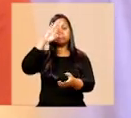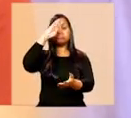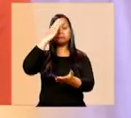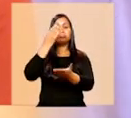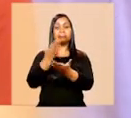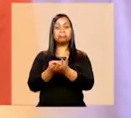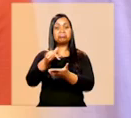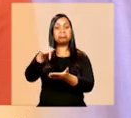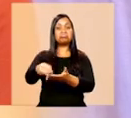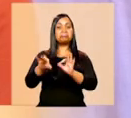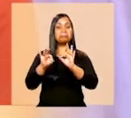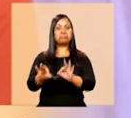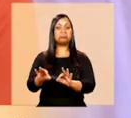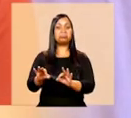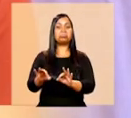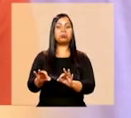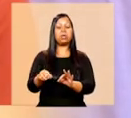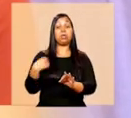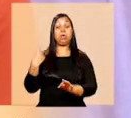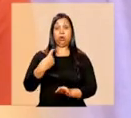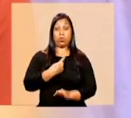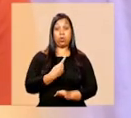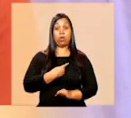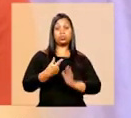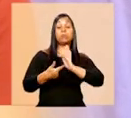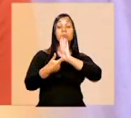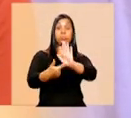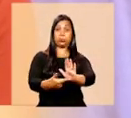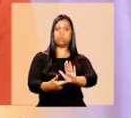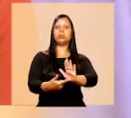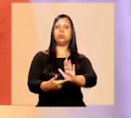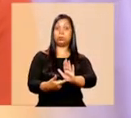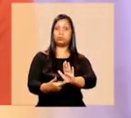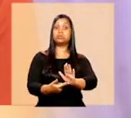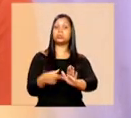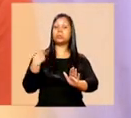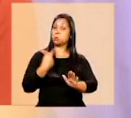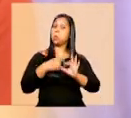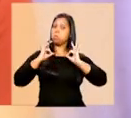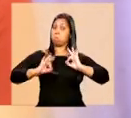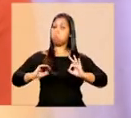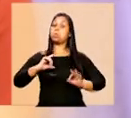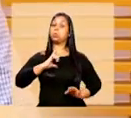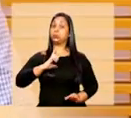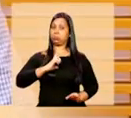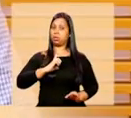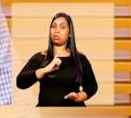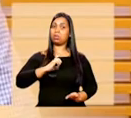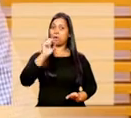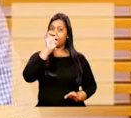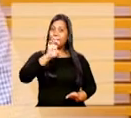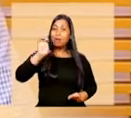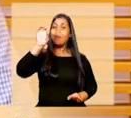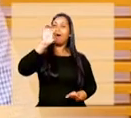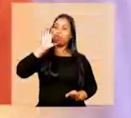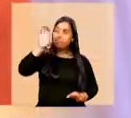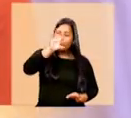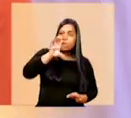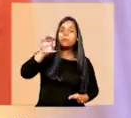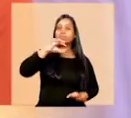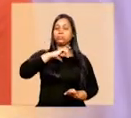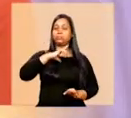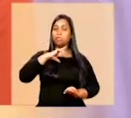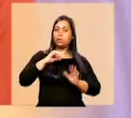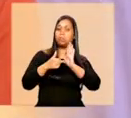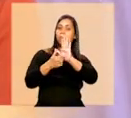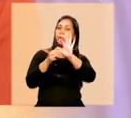Eu acredito que nós passamos uma credibilidade, o nosso hospital passa isso, a nossa região tem isso